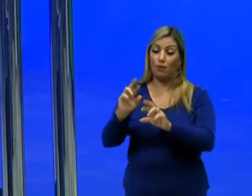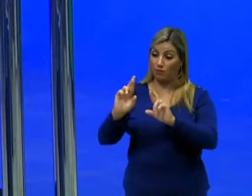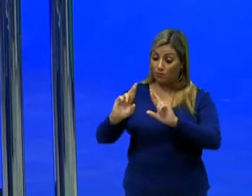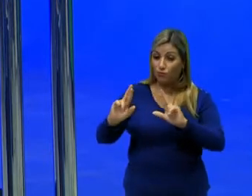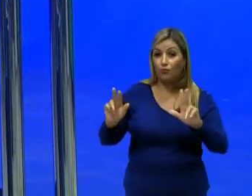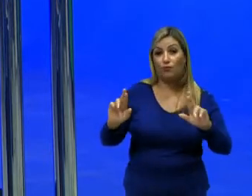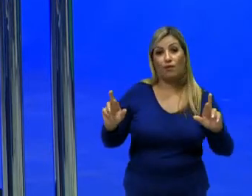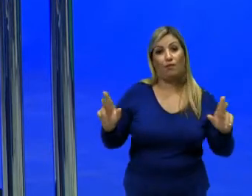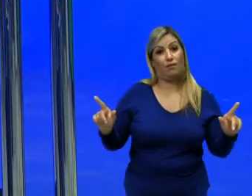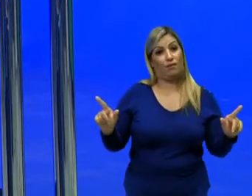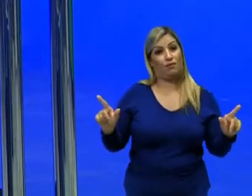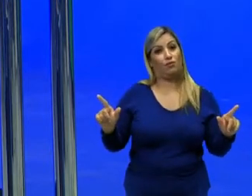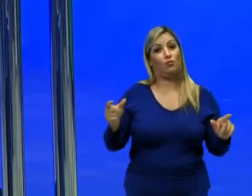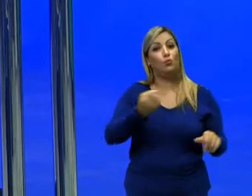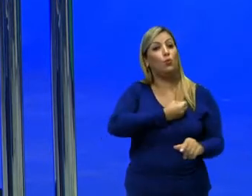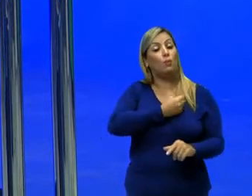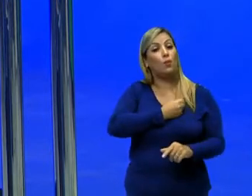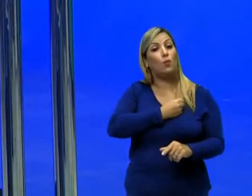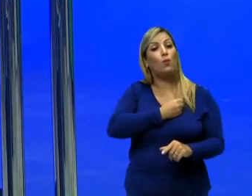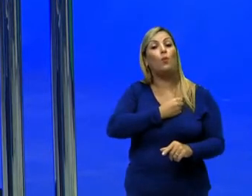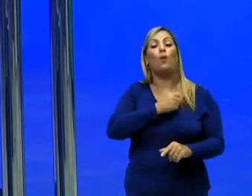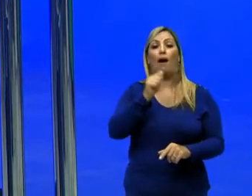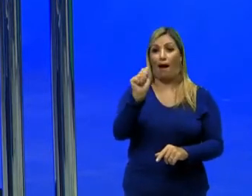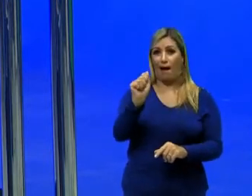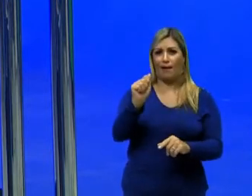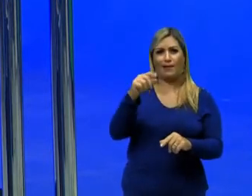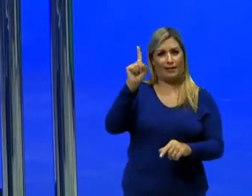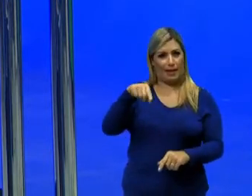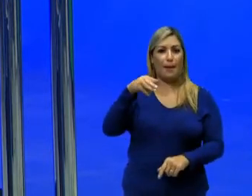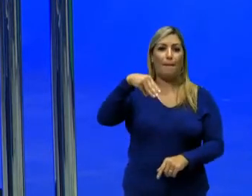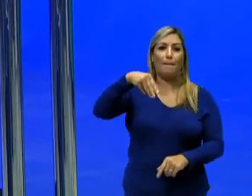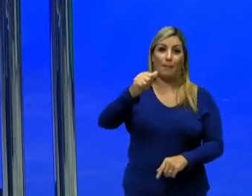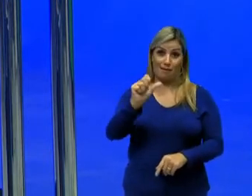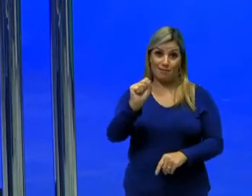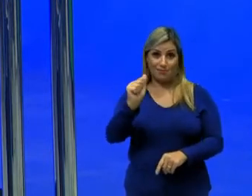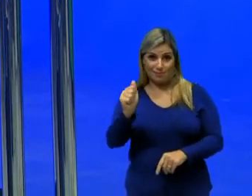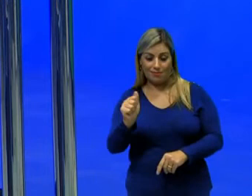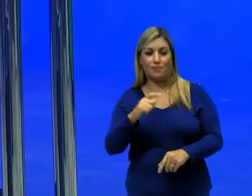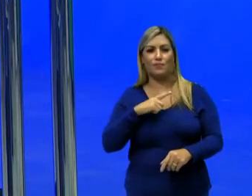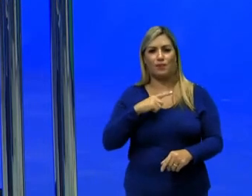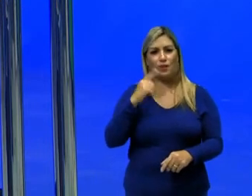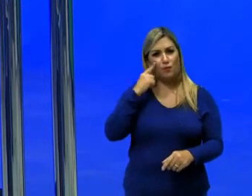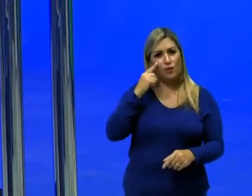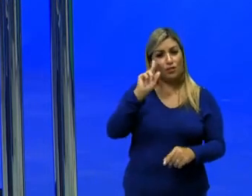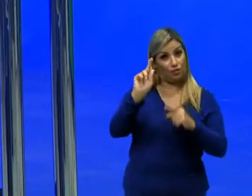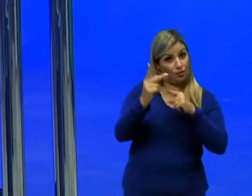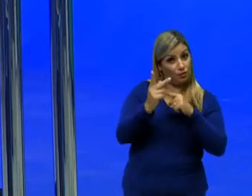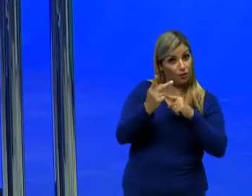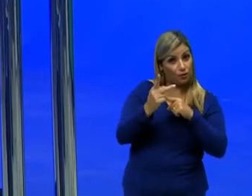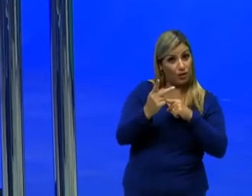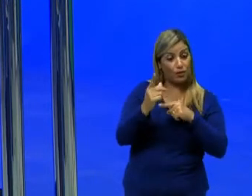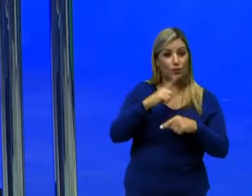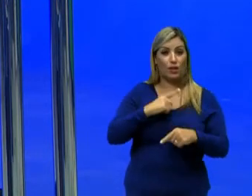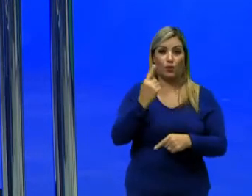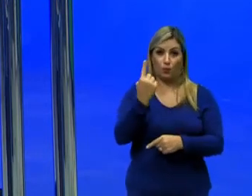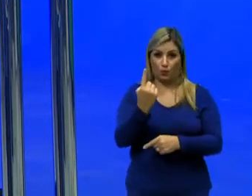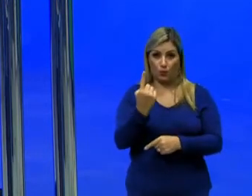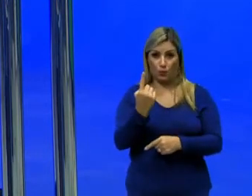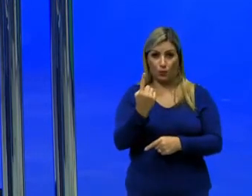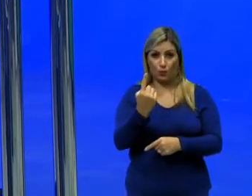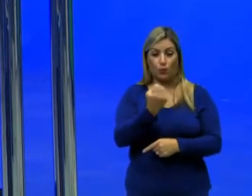diferentes números de massa veja eu tenho hidrogênio prótio aonde eu tenho um